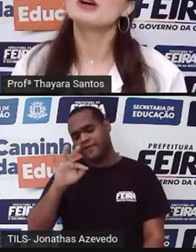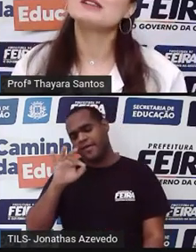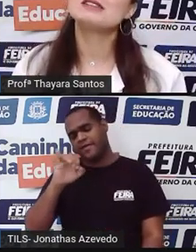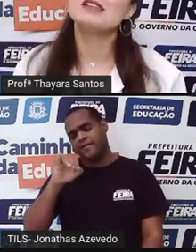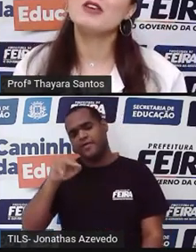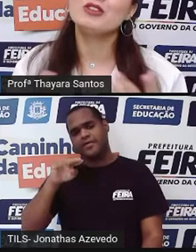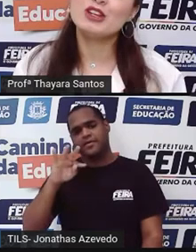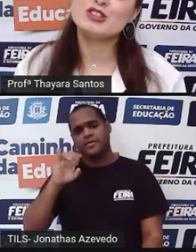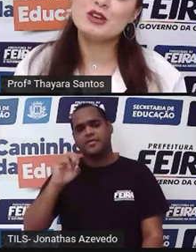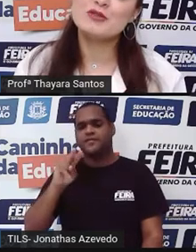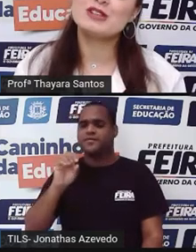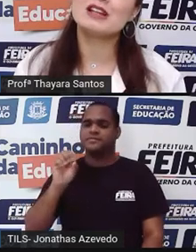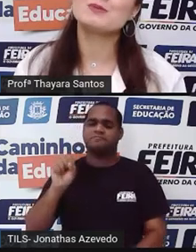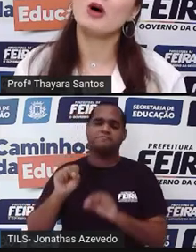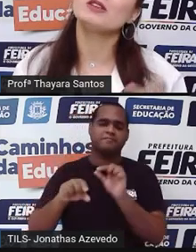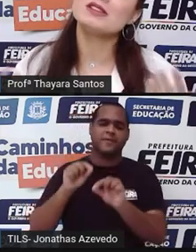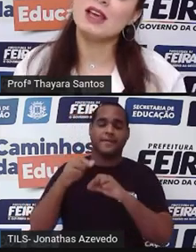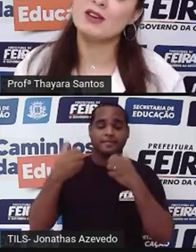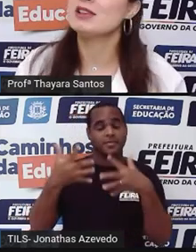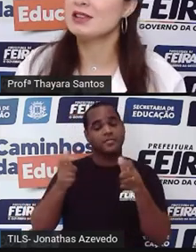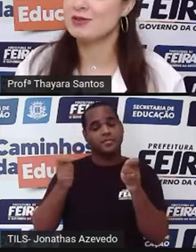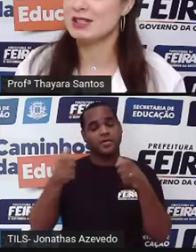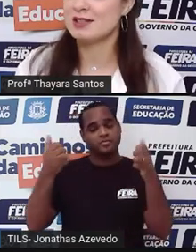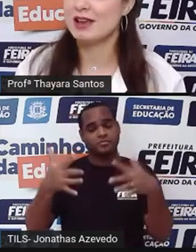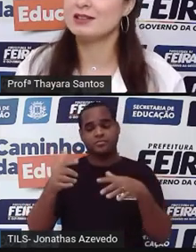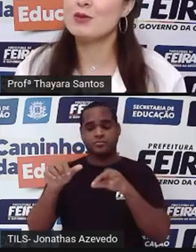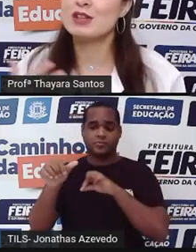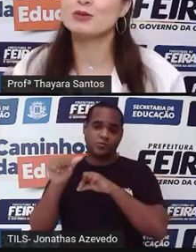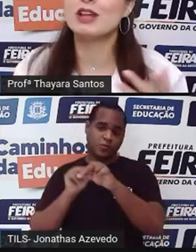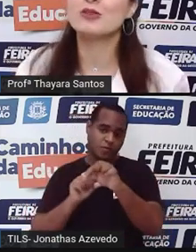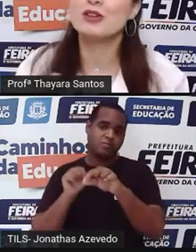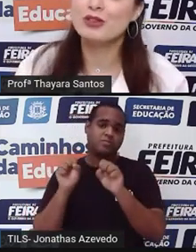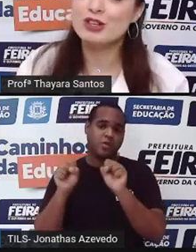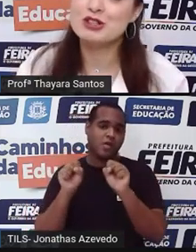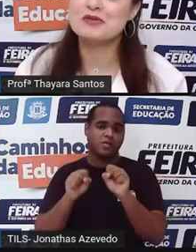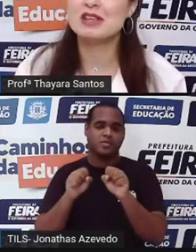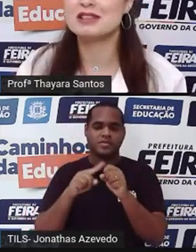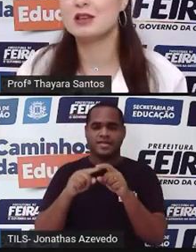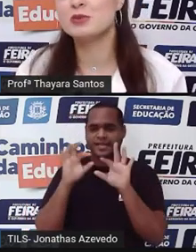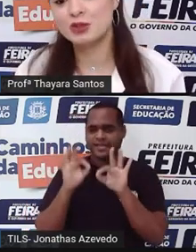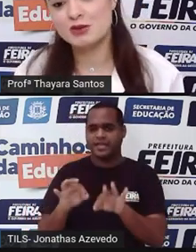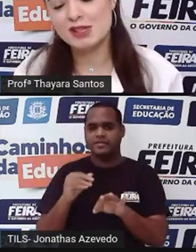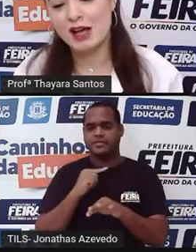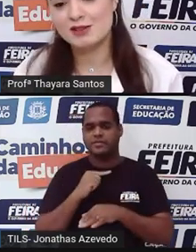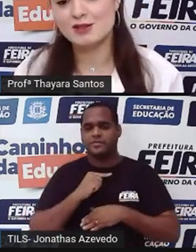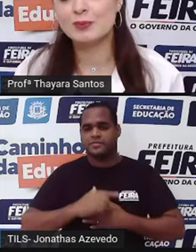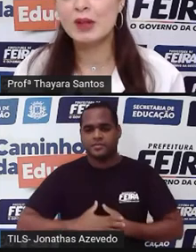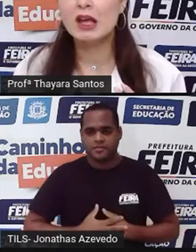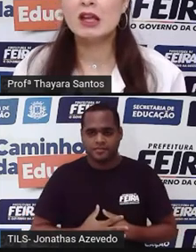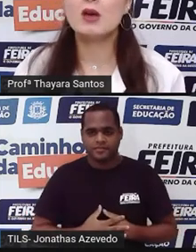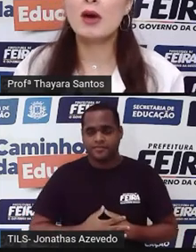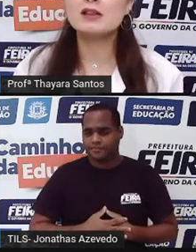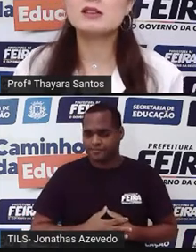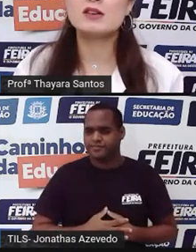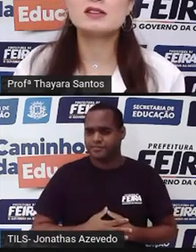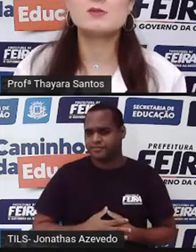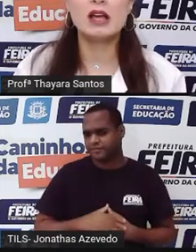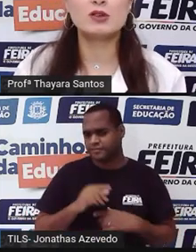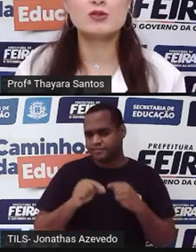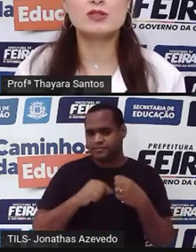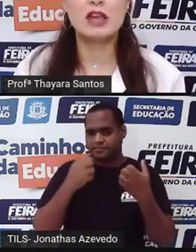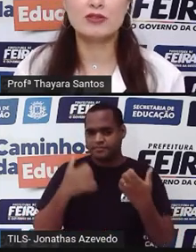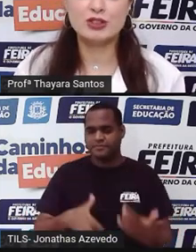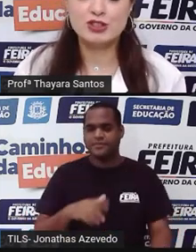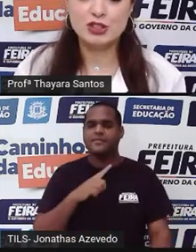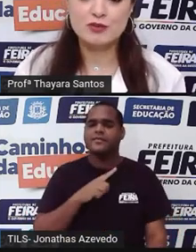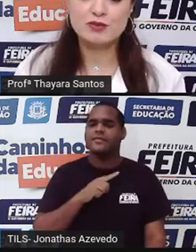porque esses definitivos eles podem ser reversível aí não são tão definitivos assim muitos casos e quais são